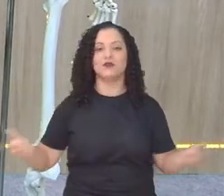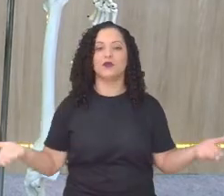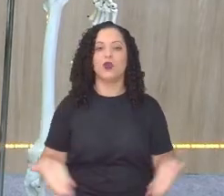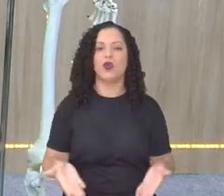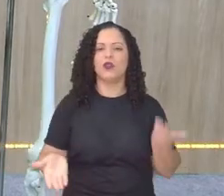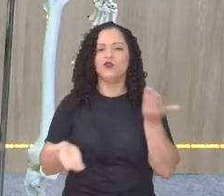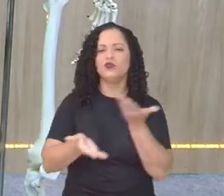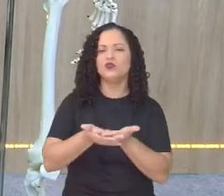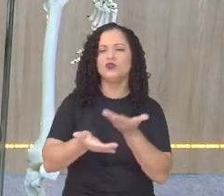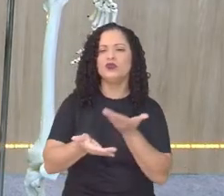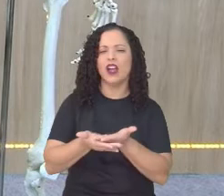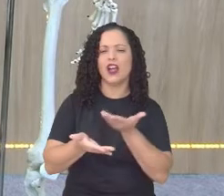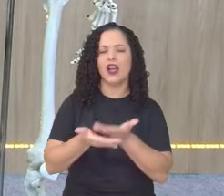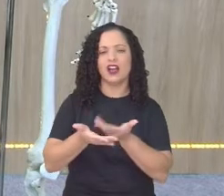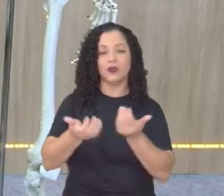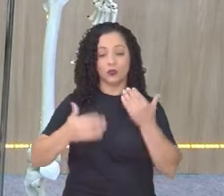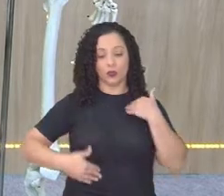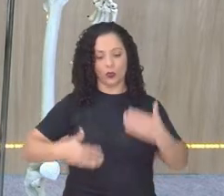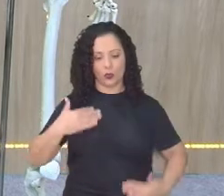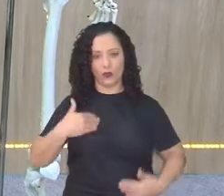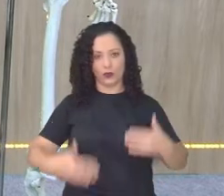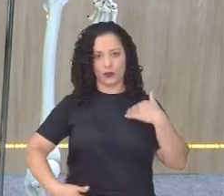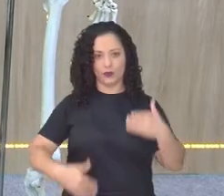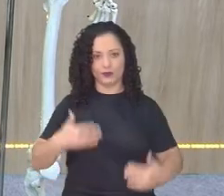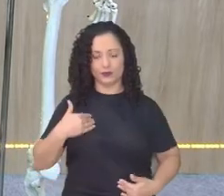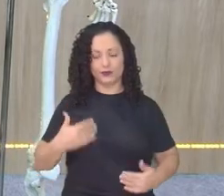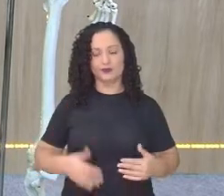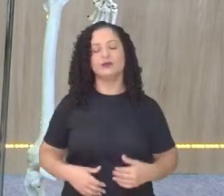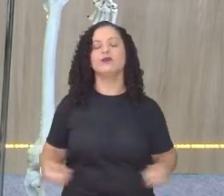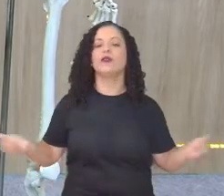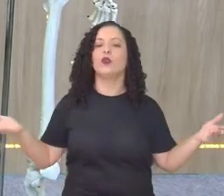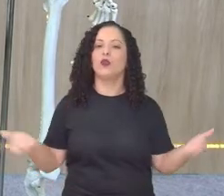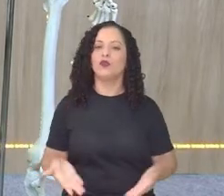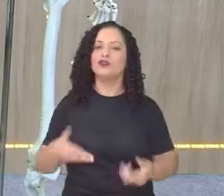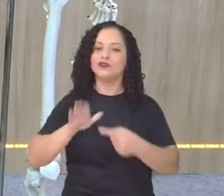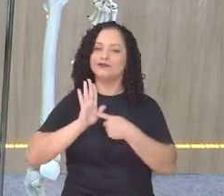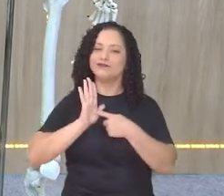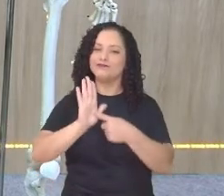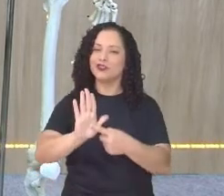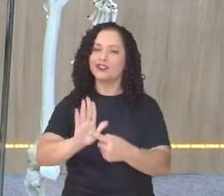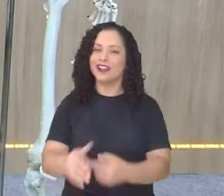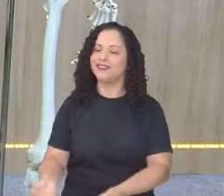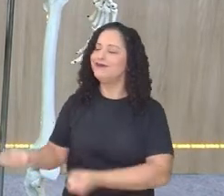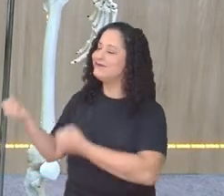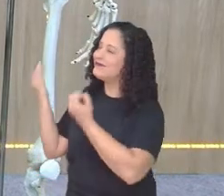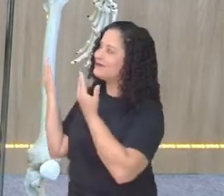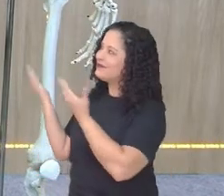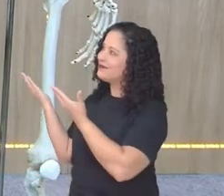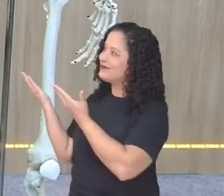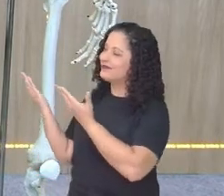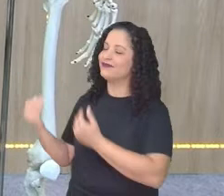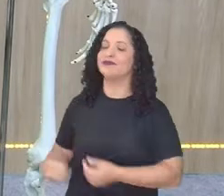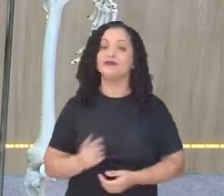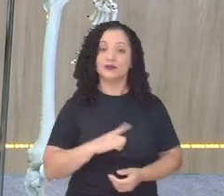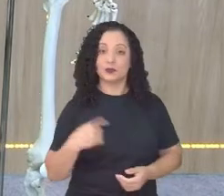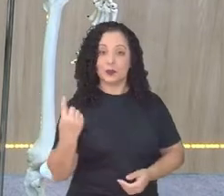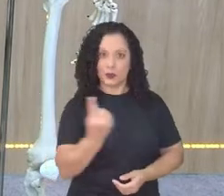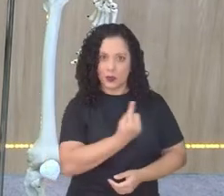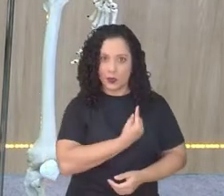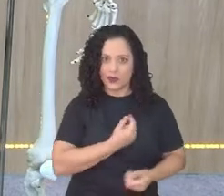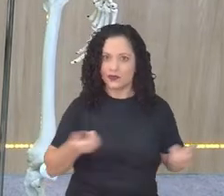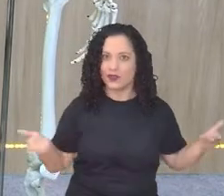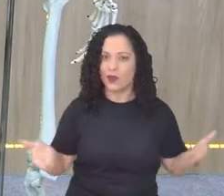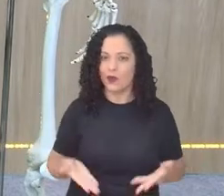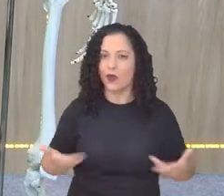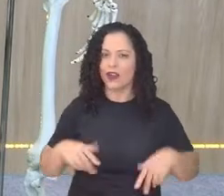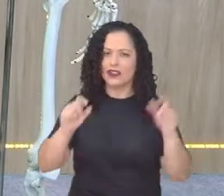o estudo do corpo humano. E hoje eu trouxe alguns materiais para a gente poder, não só ver no